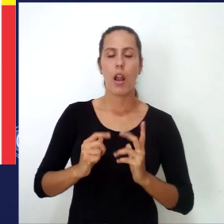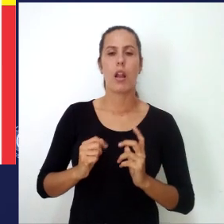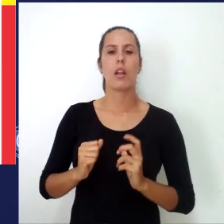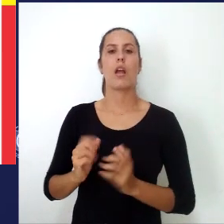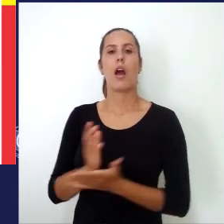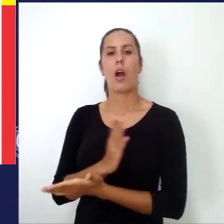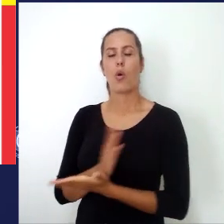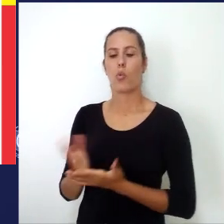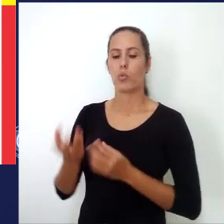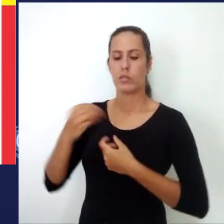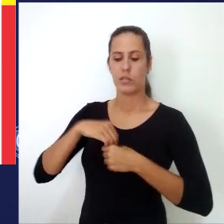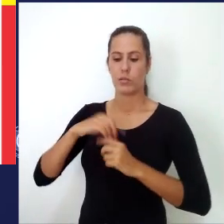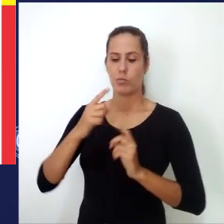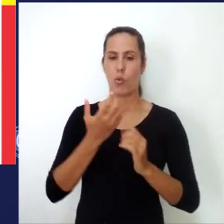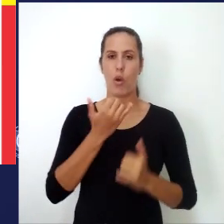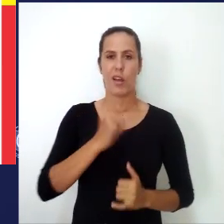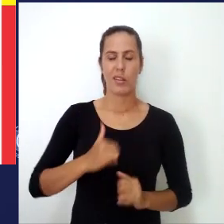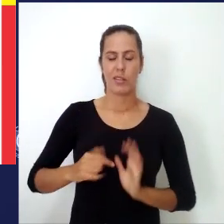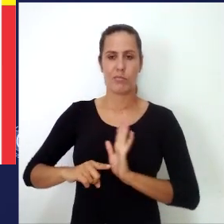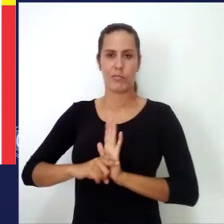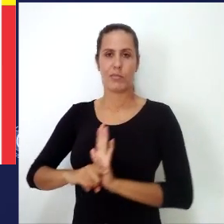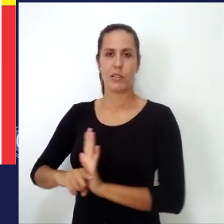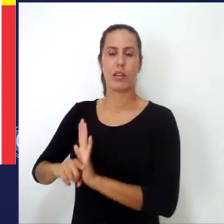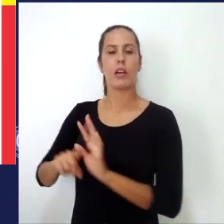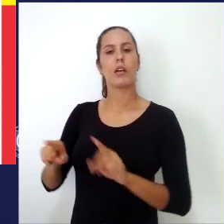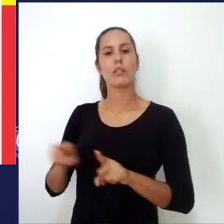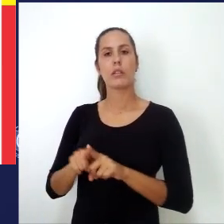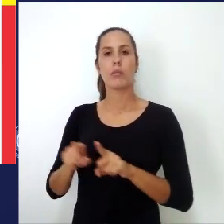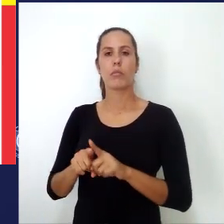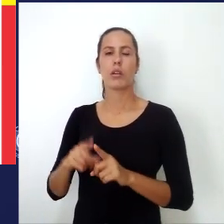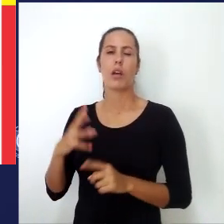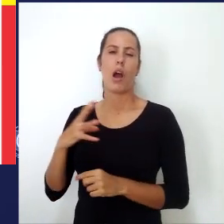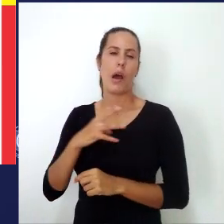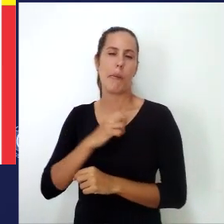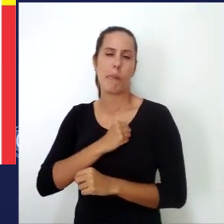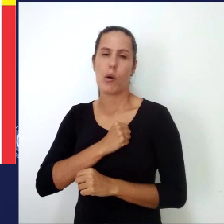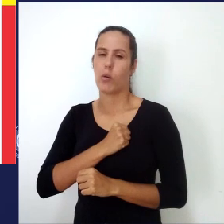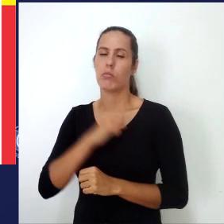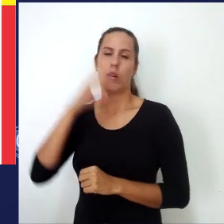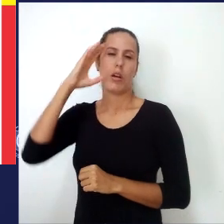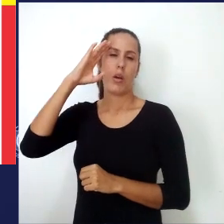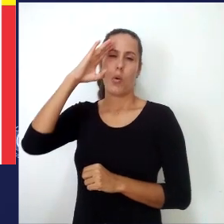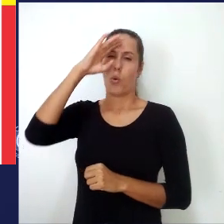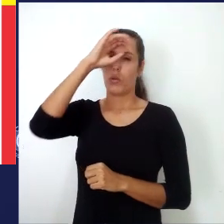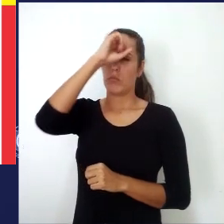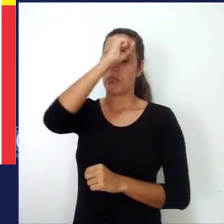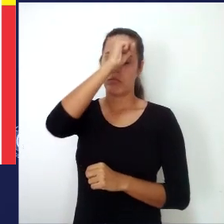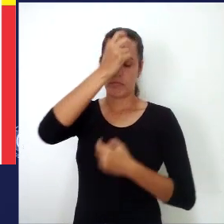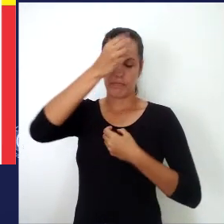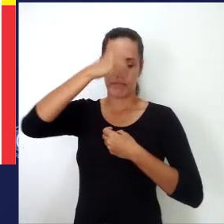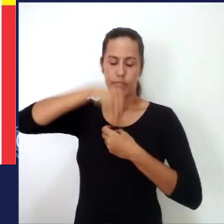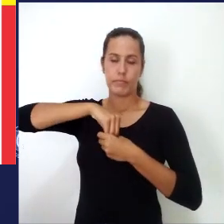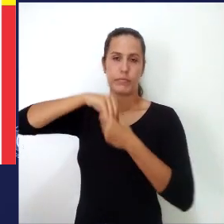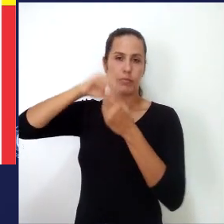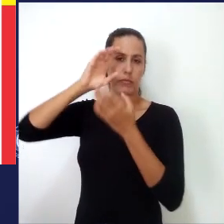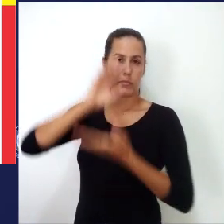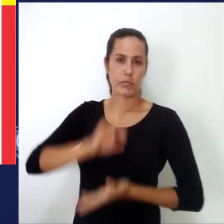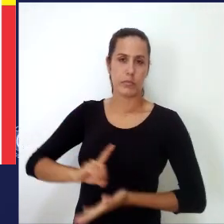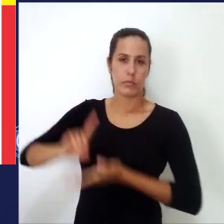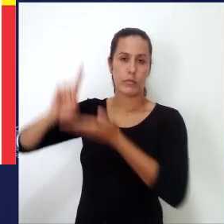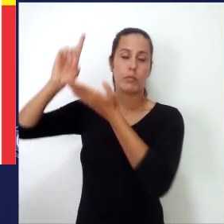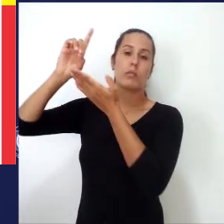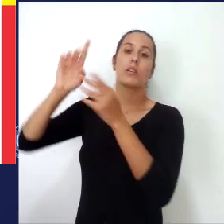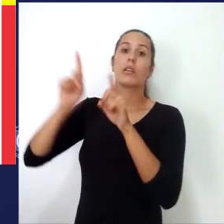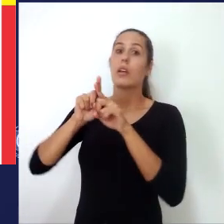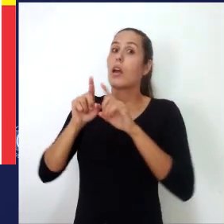conforto, confiança, limpezas leves para energias negativas. Existe aí a questão do amor condicional,